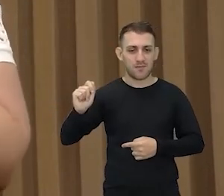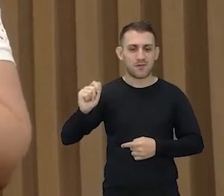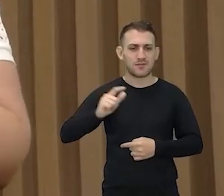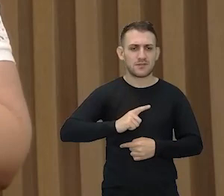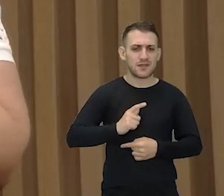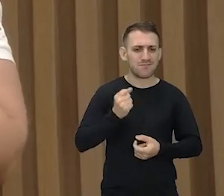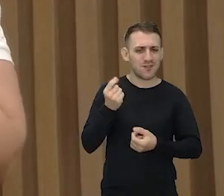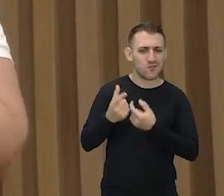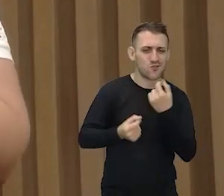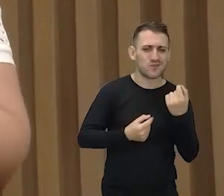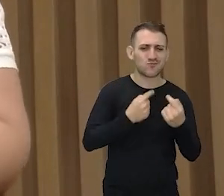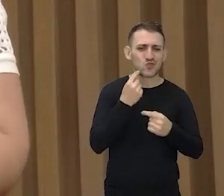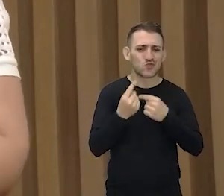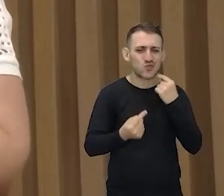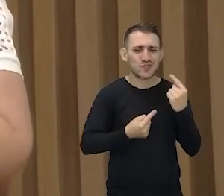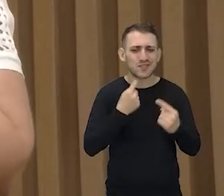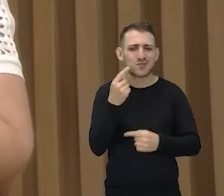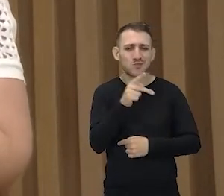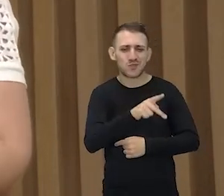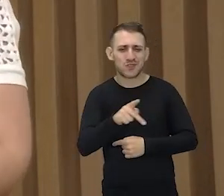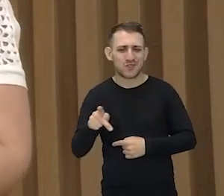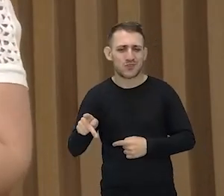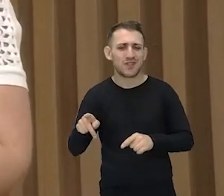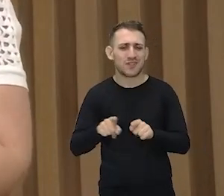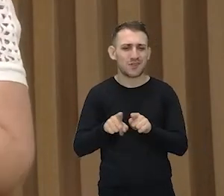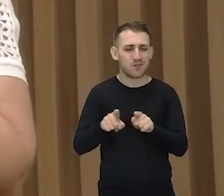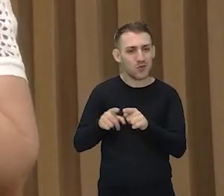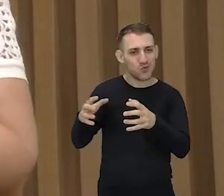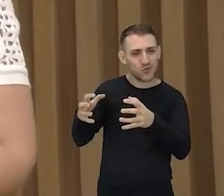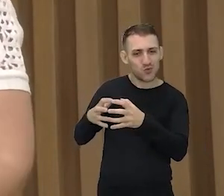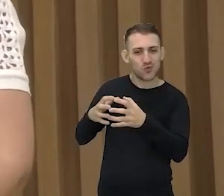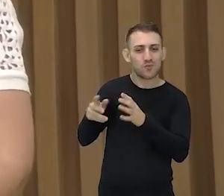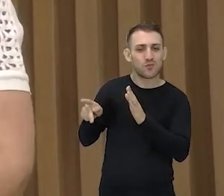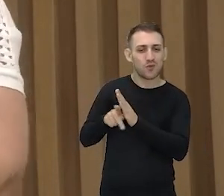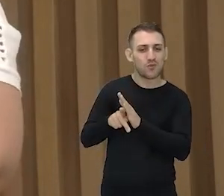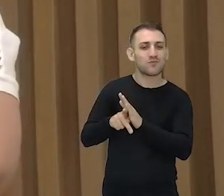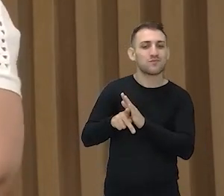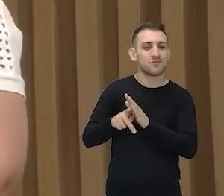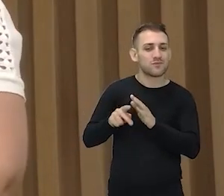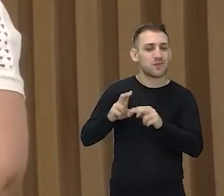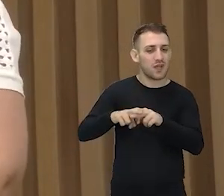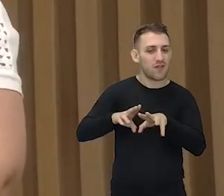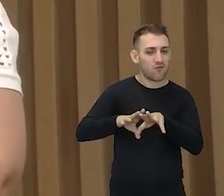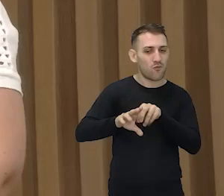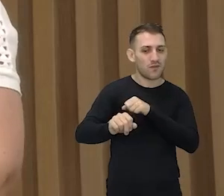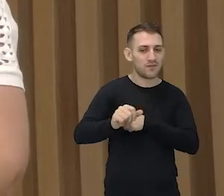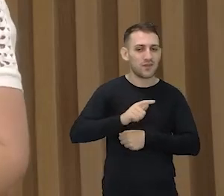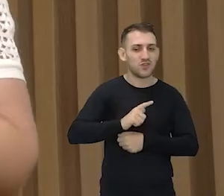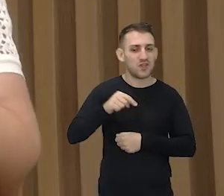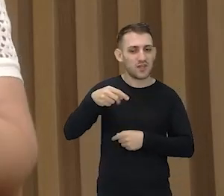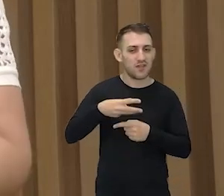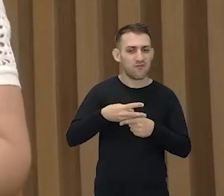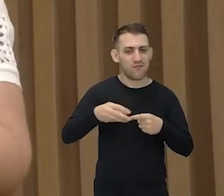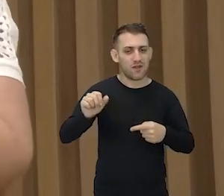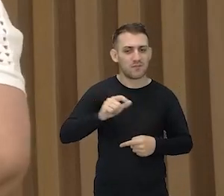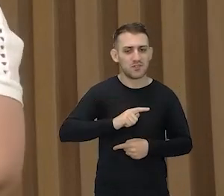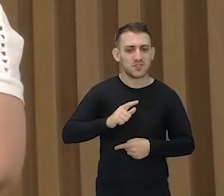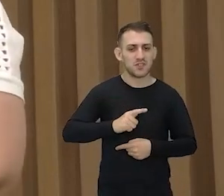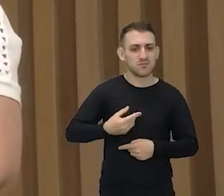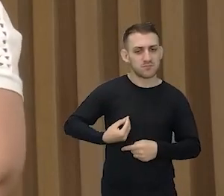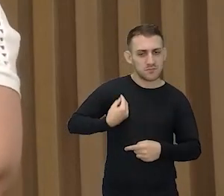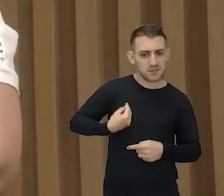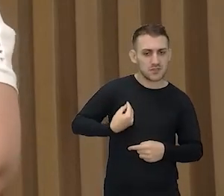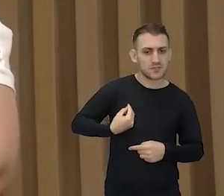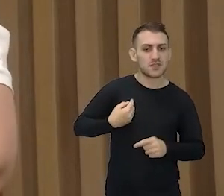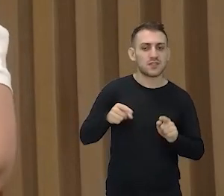algumas incertezas para os professores e para as equipes, né, a partir das formações que a própria EFAP trouxe, tanto presencialmente